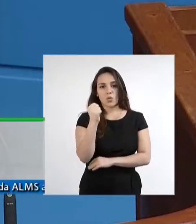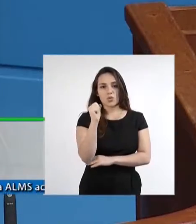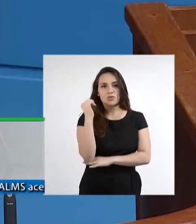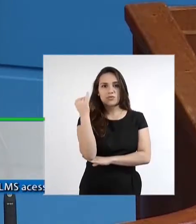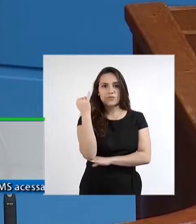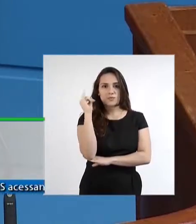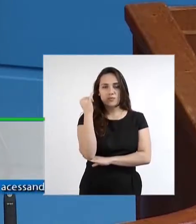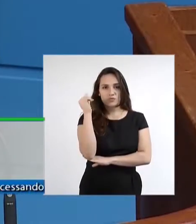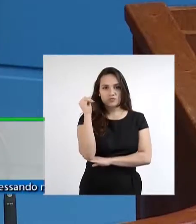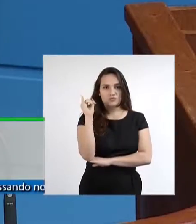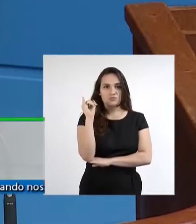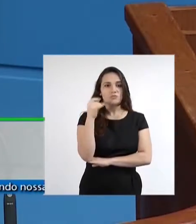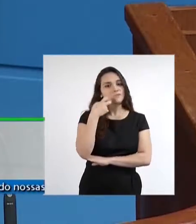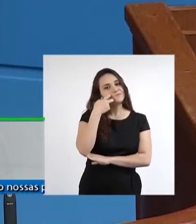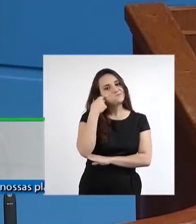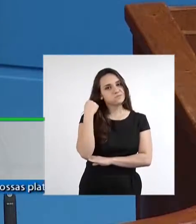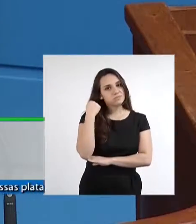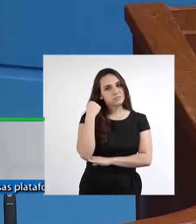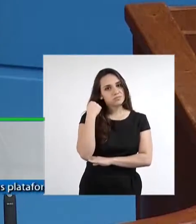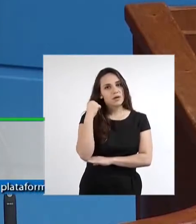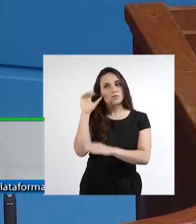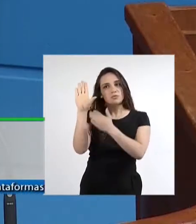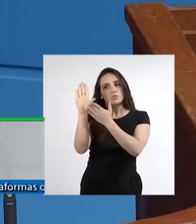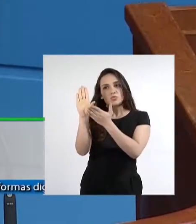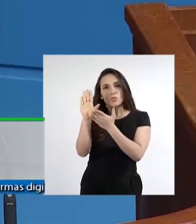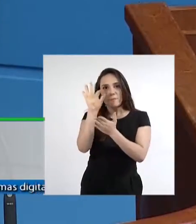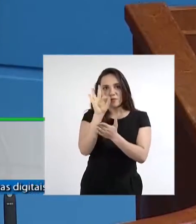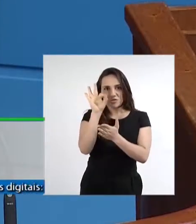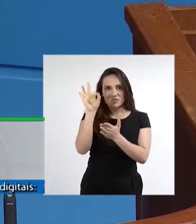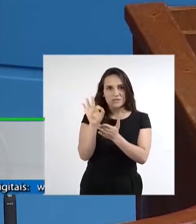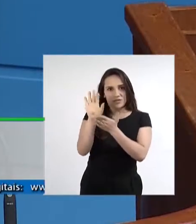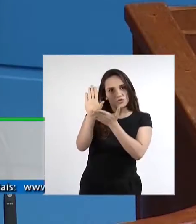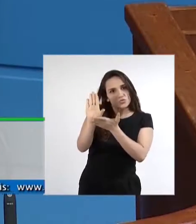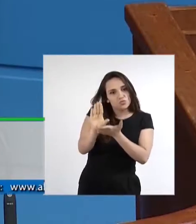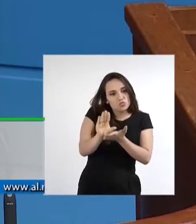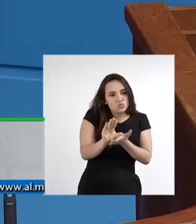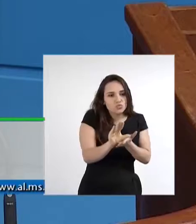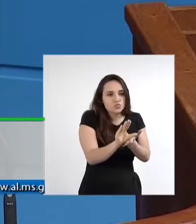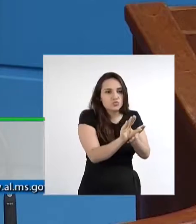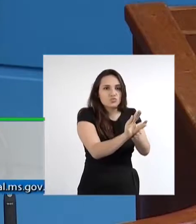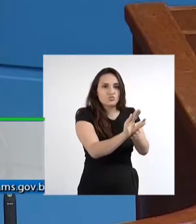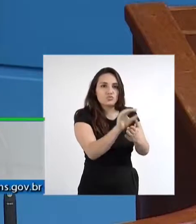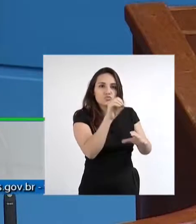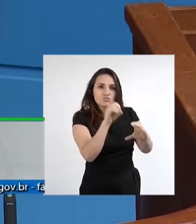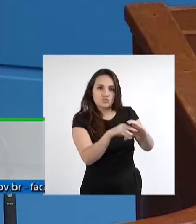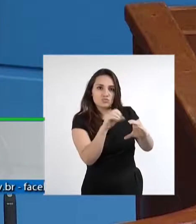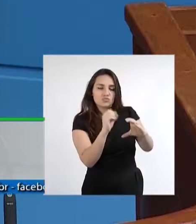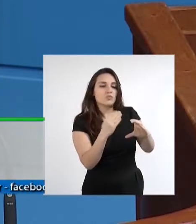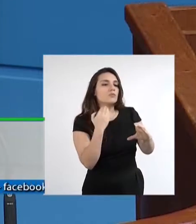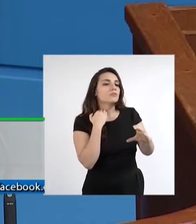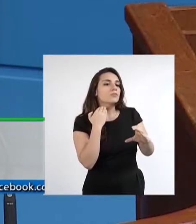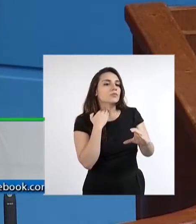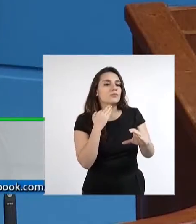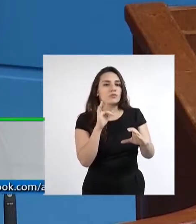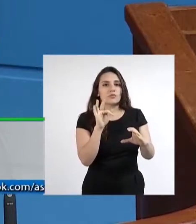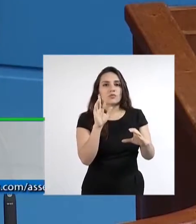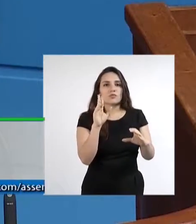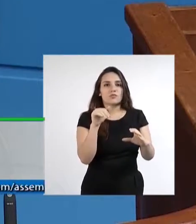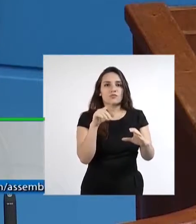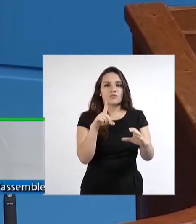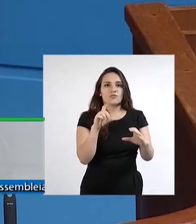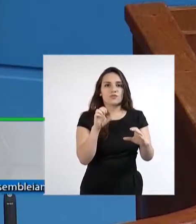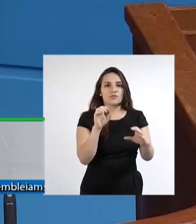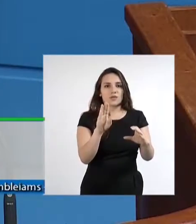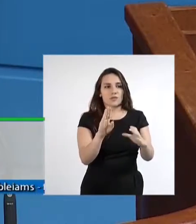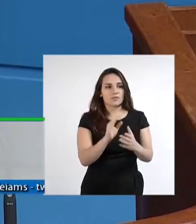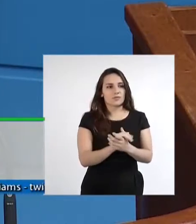municipal, estadual, que cai nesse fundo chamado Fundeb, ele